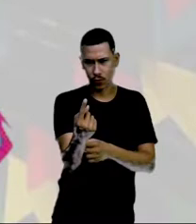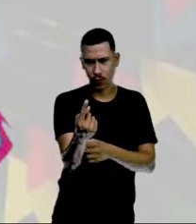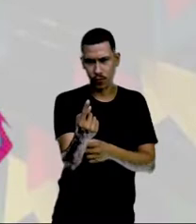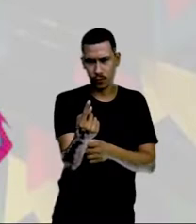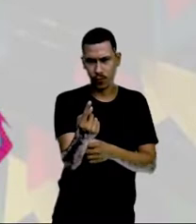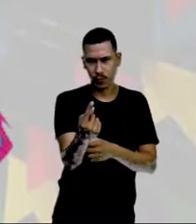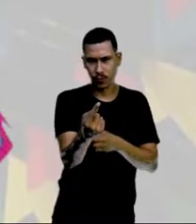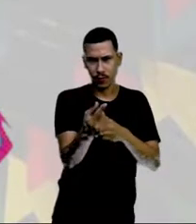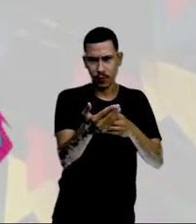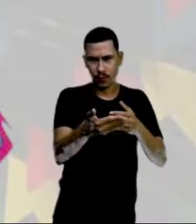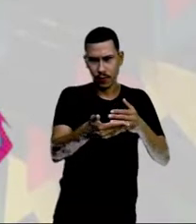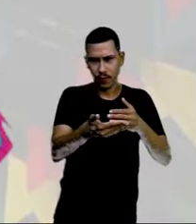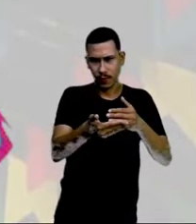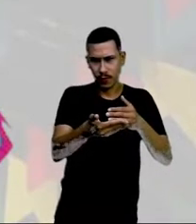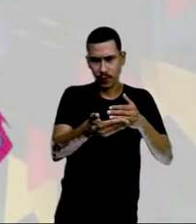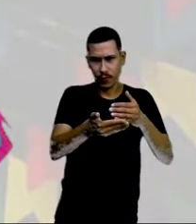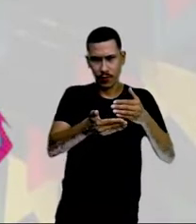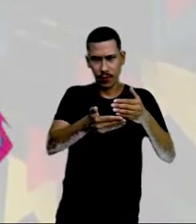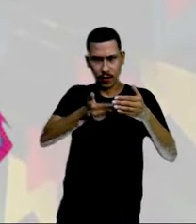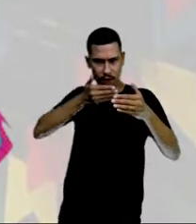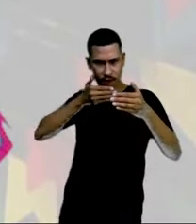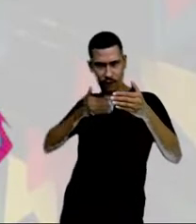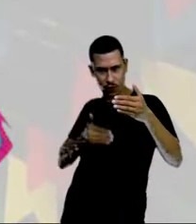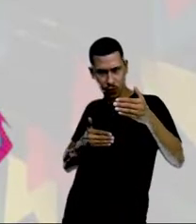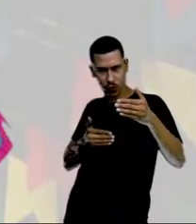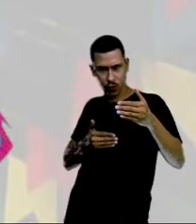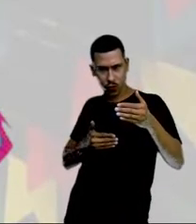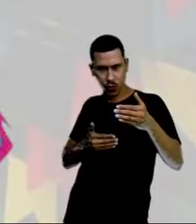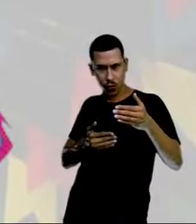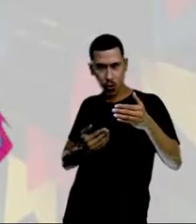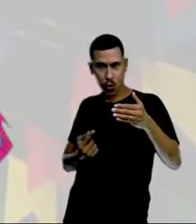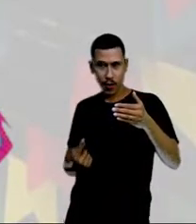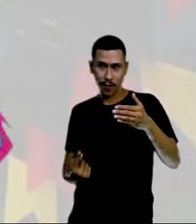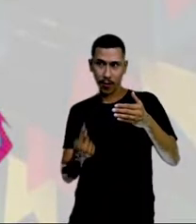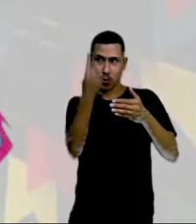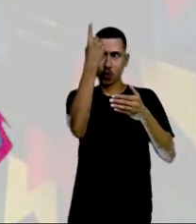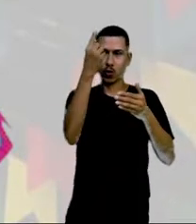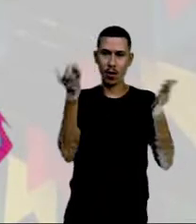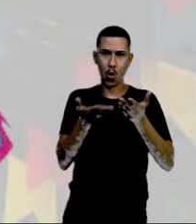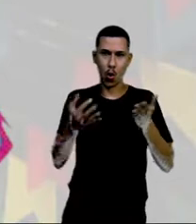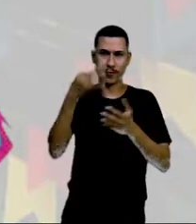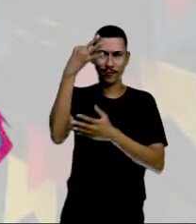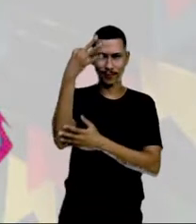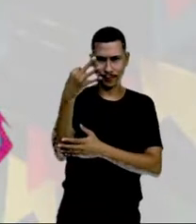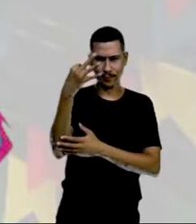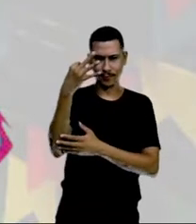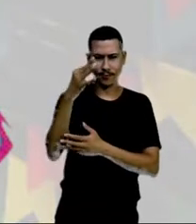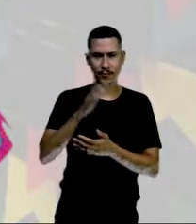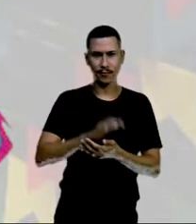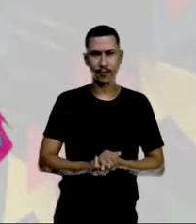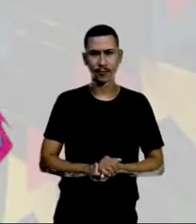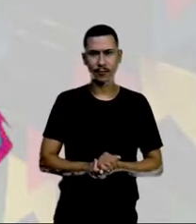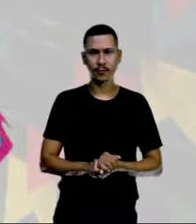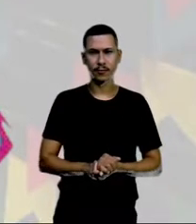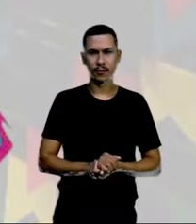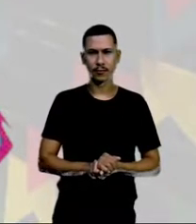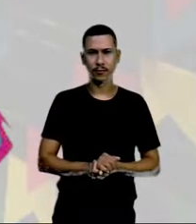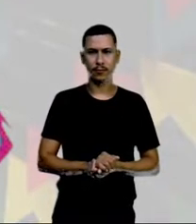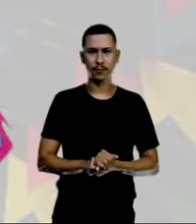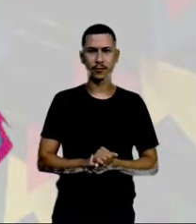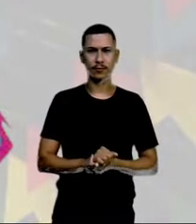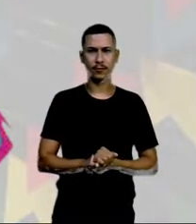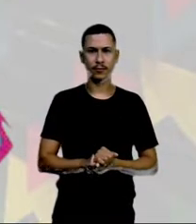de fundo, porque é só uma unidade, e a altura agora é 3, que a gente tem aqui, 4 por 1 por